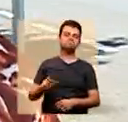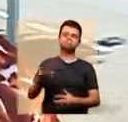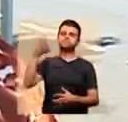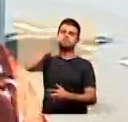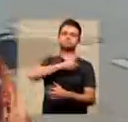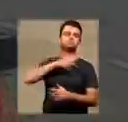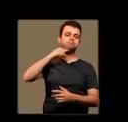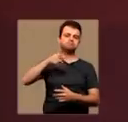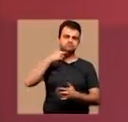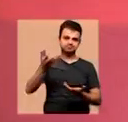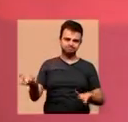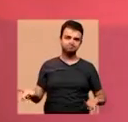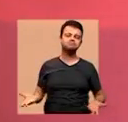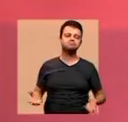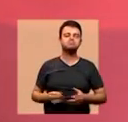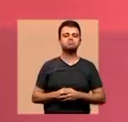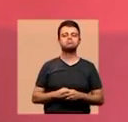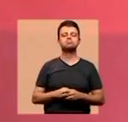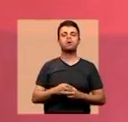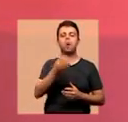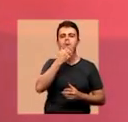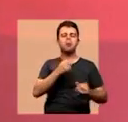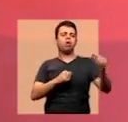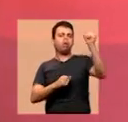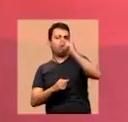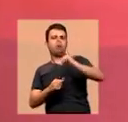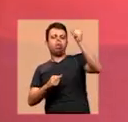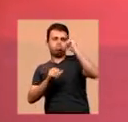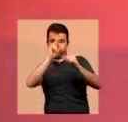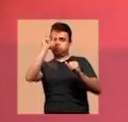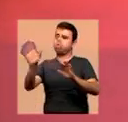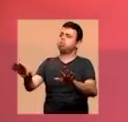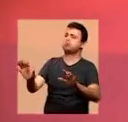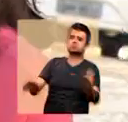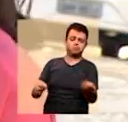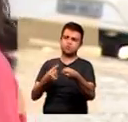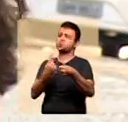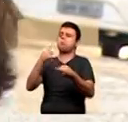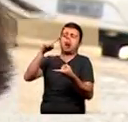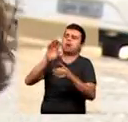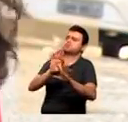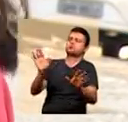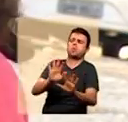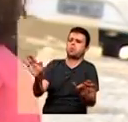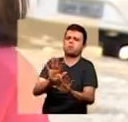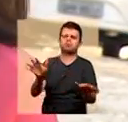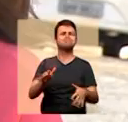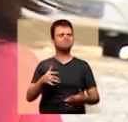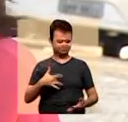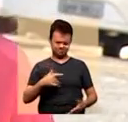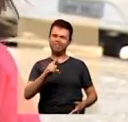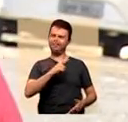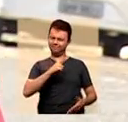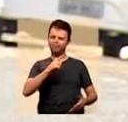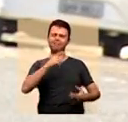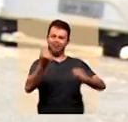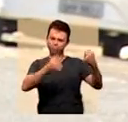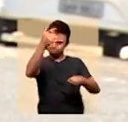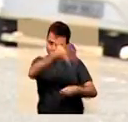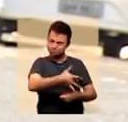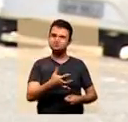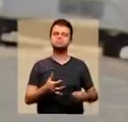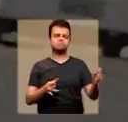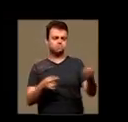ser pelo menos socorrido. Tinha bebido bastante, ainda veio dizendo, falou que tinha tomado só uma latinha de cerveja, mas tinha cerveja dentro do